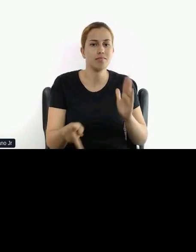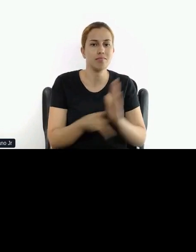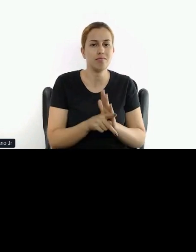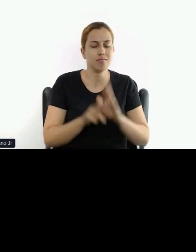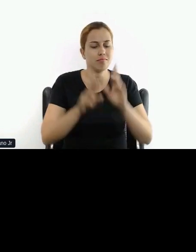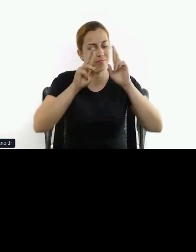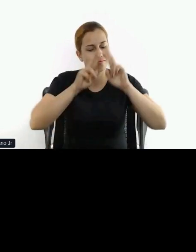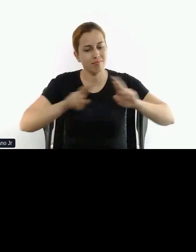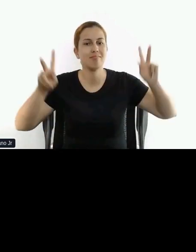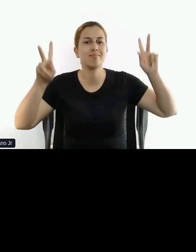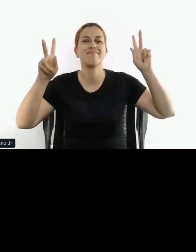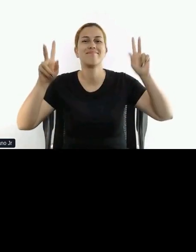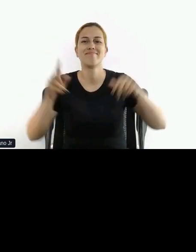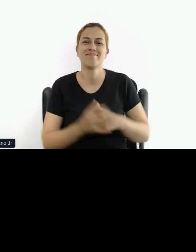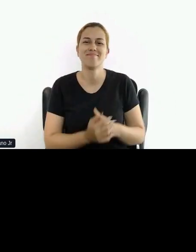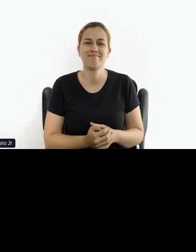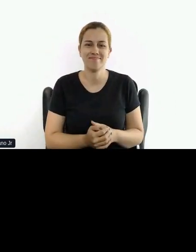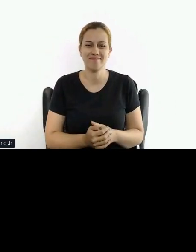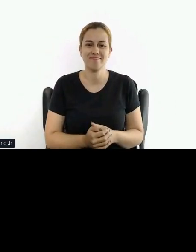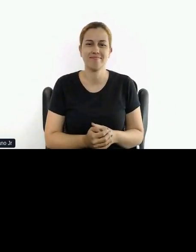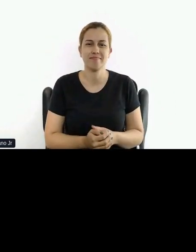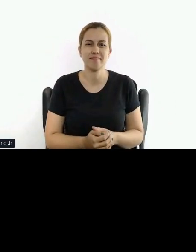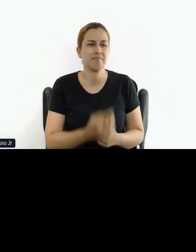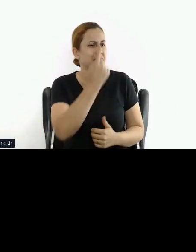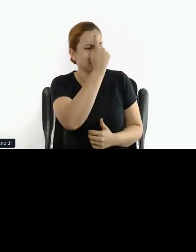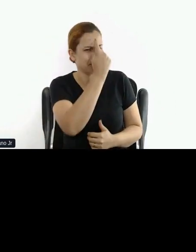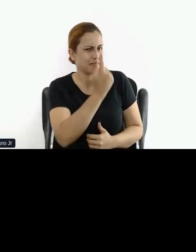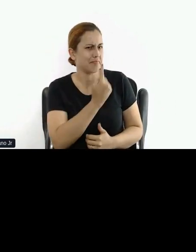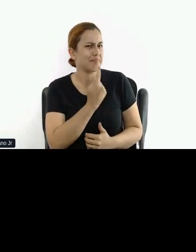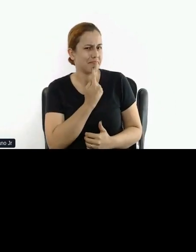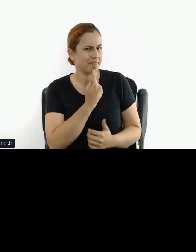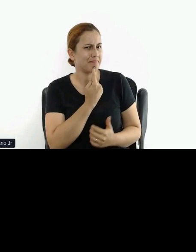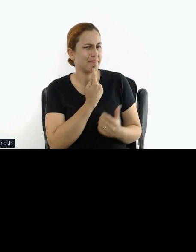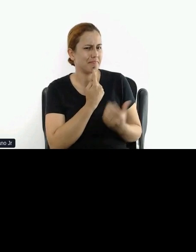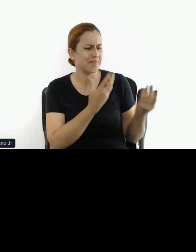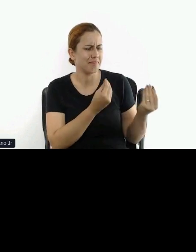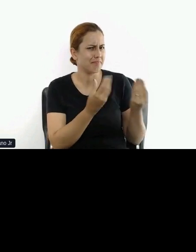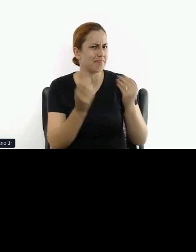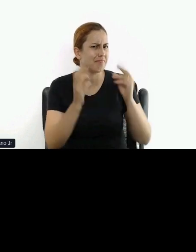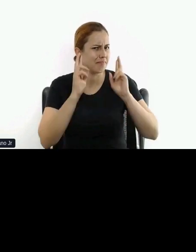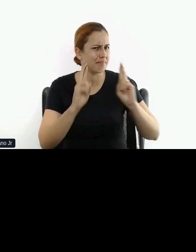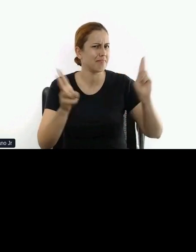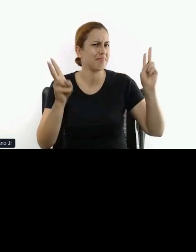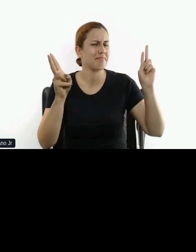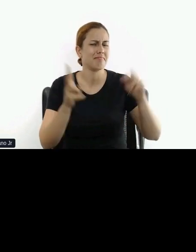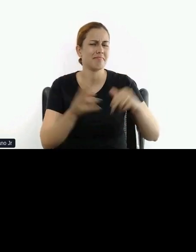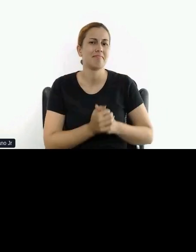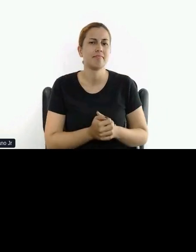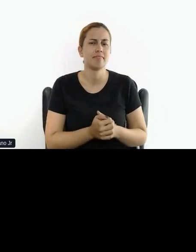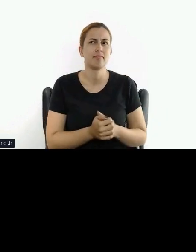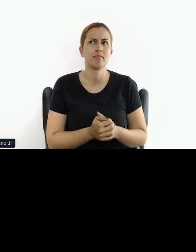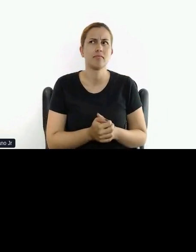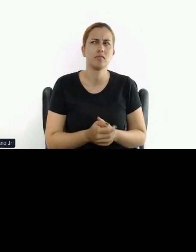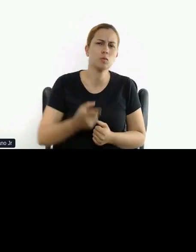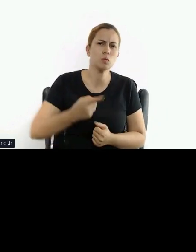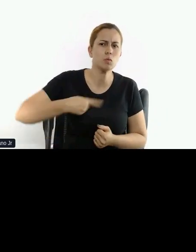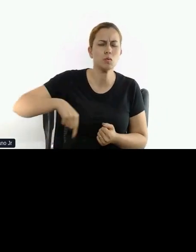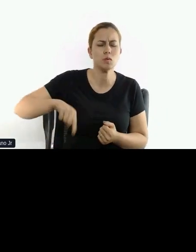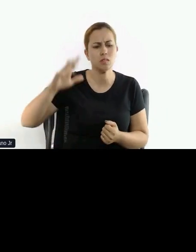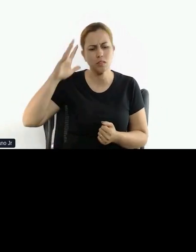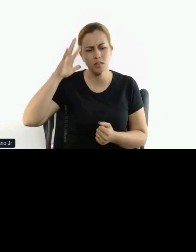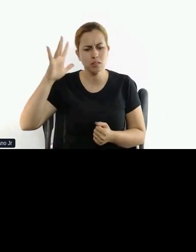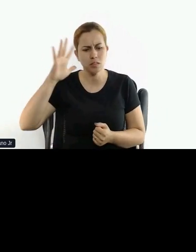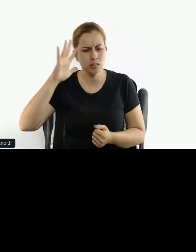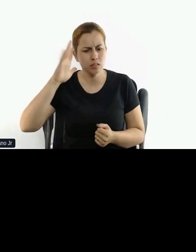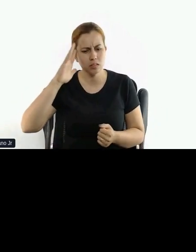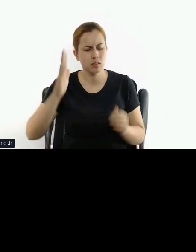né, com perfis bastante diferentes, né? E a gente colocou como proposta